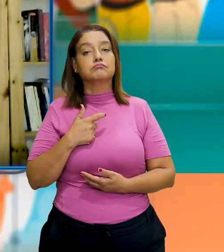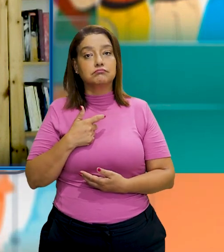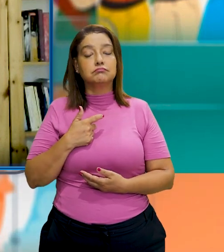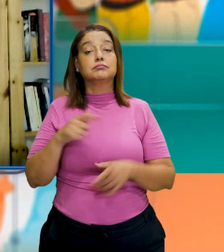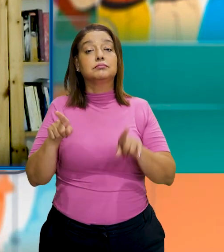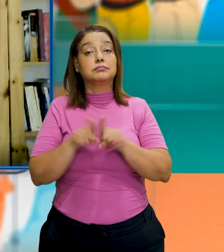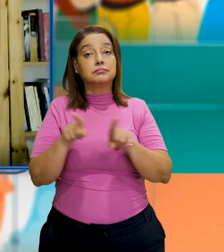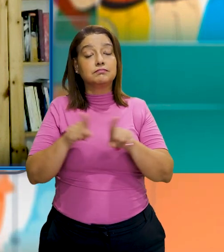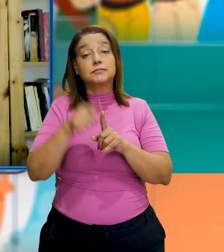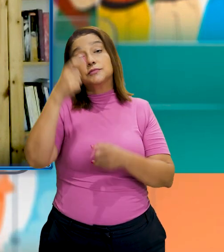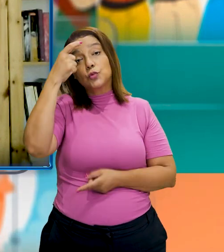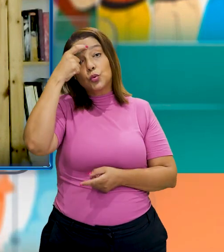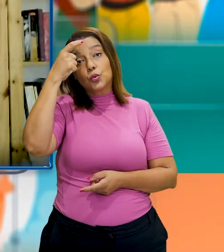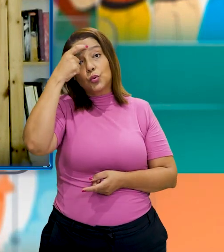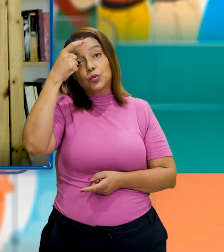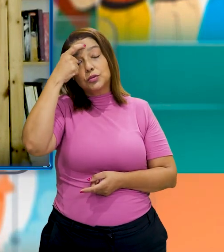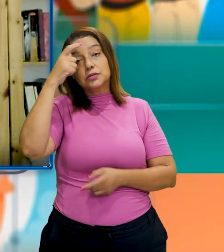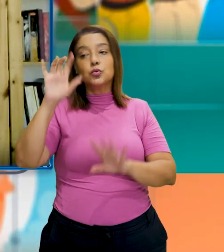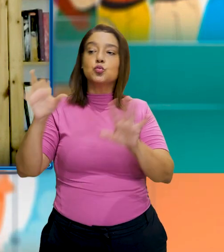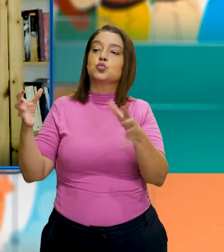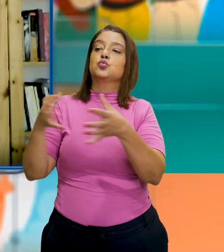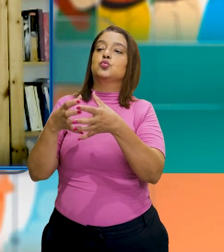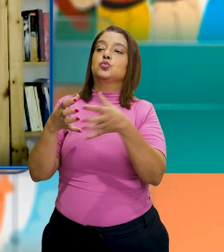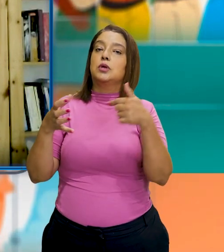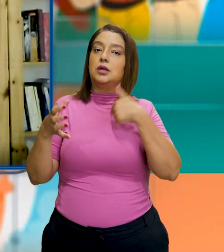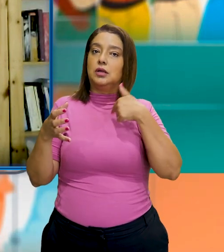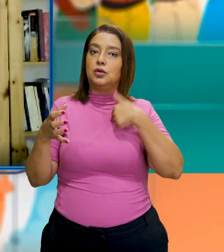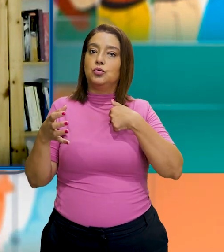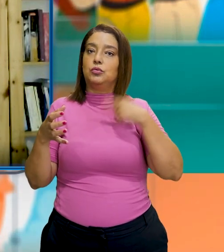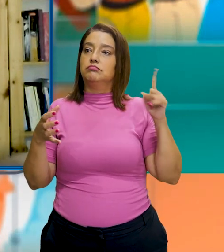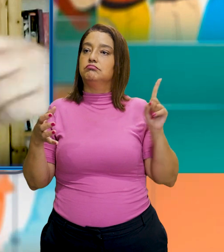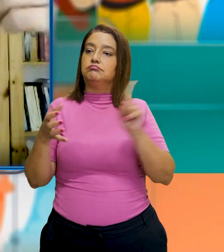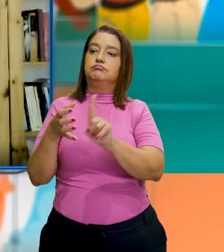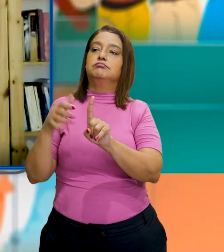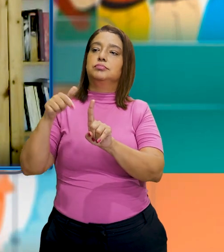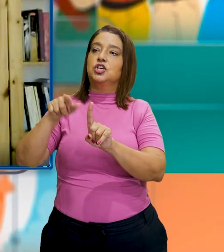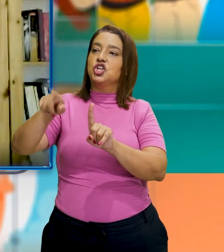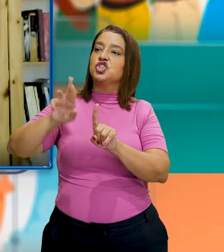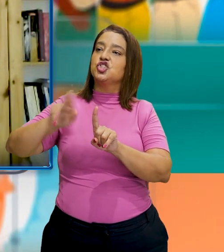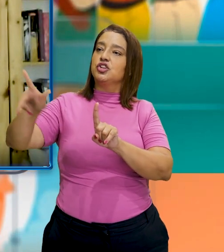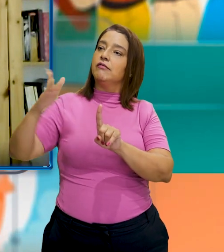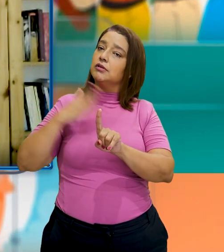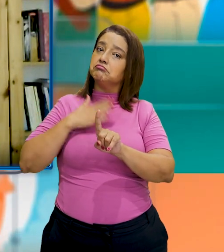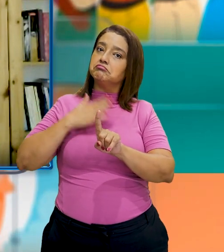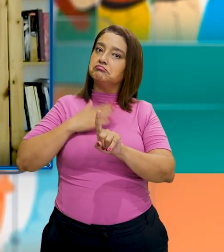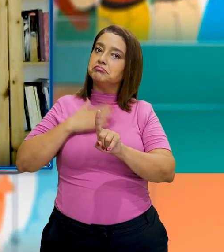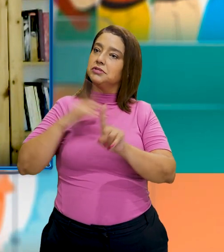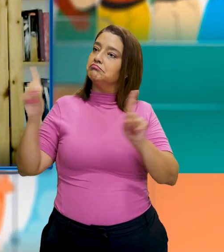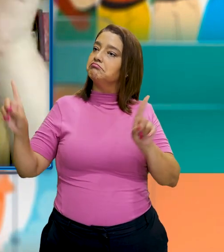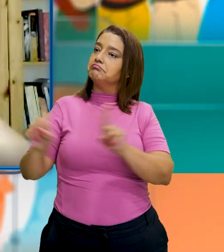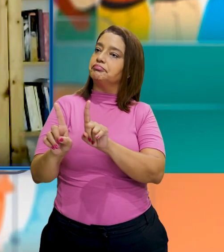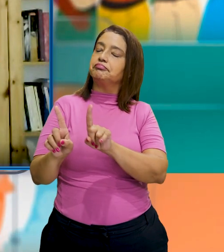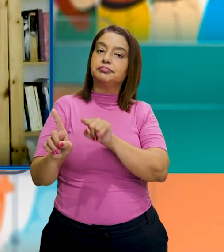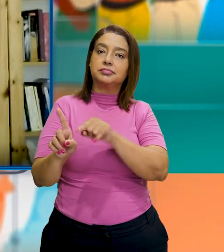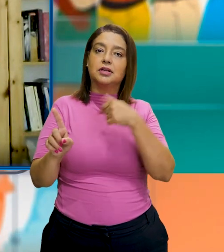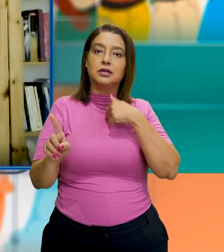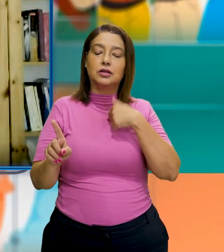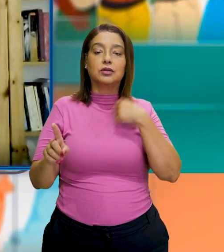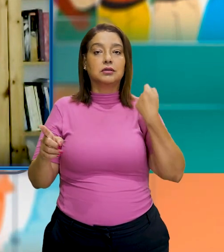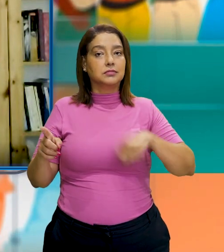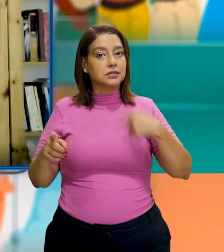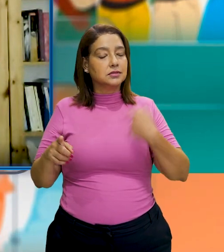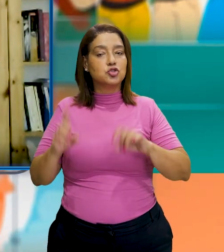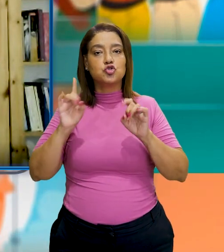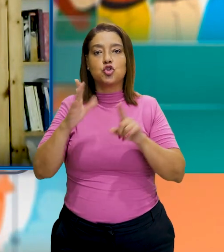indivíduo e para a nossa consciência coletiva. Eu sou porque tem alguém que é diferente de mim. E isso eu só vou